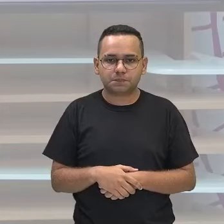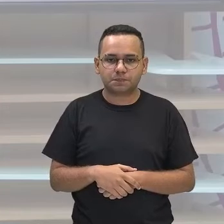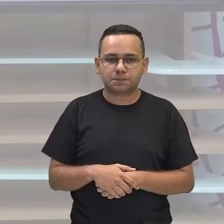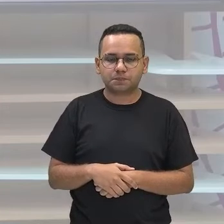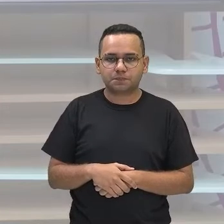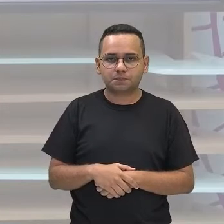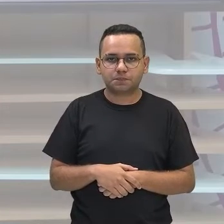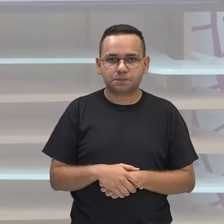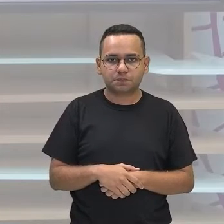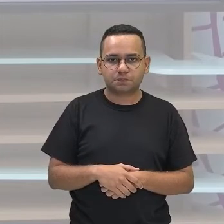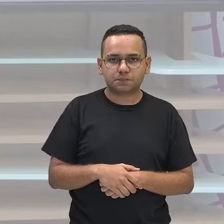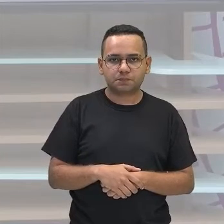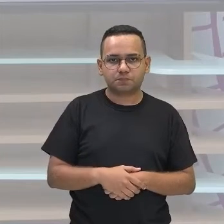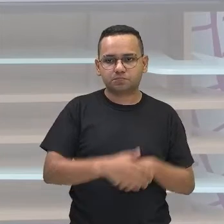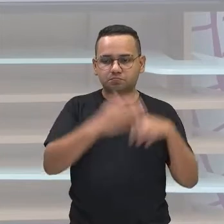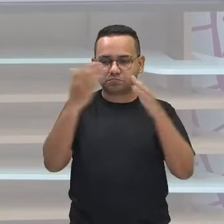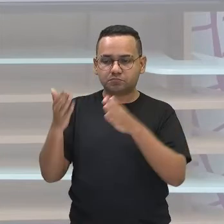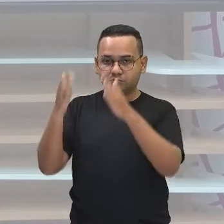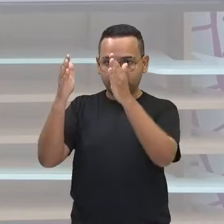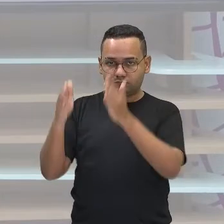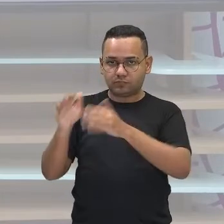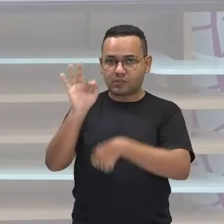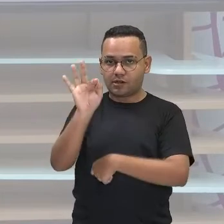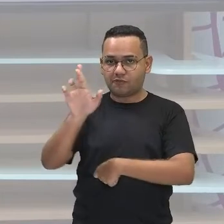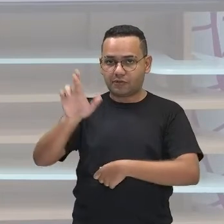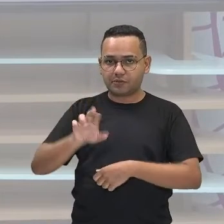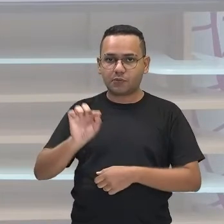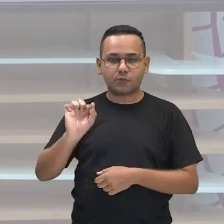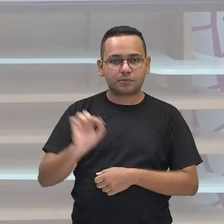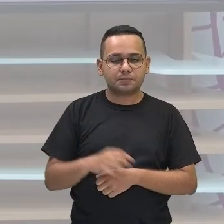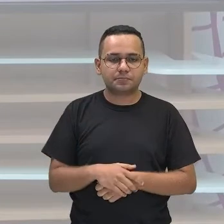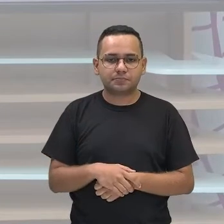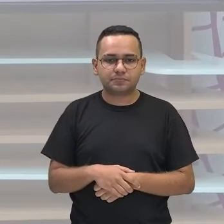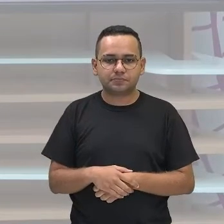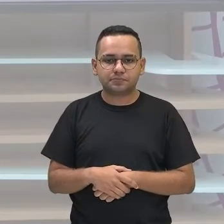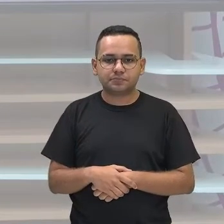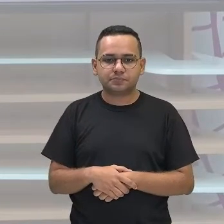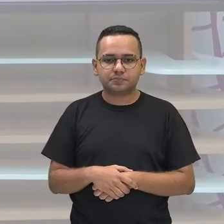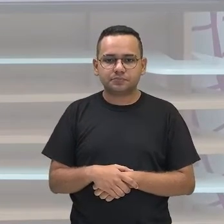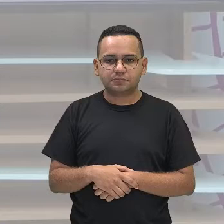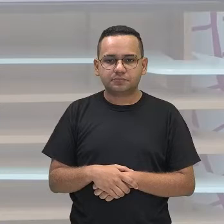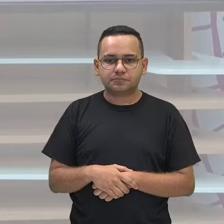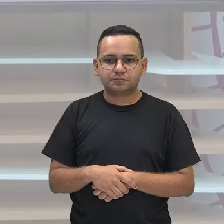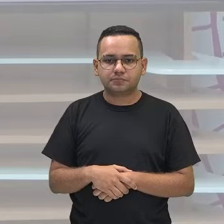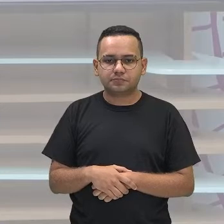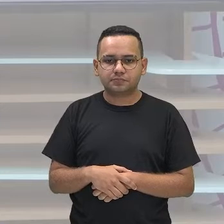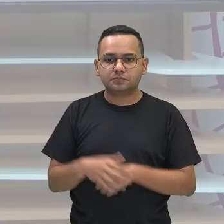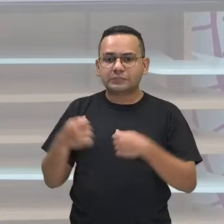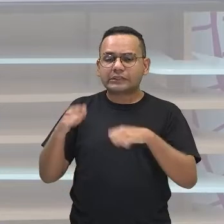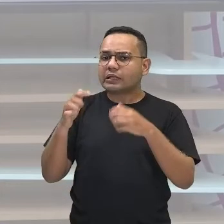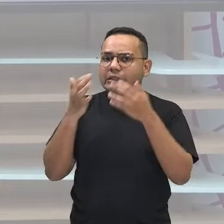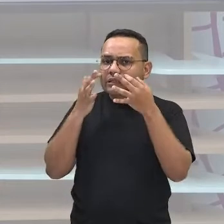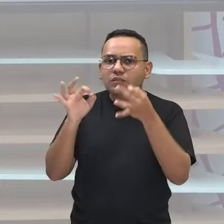frequência relativa. O que vai, né? O que você precisa sempre prestar muita atenção? Relativa é